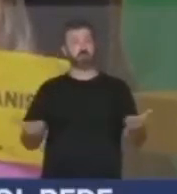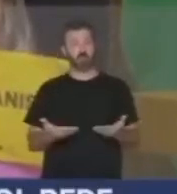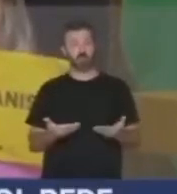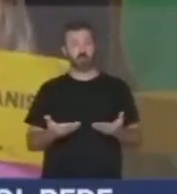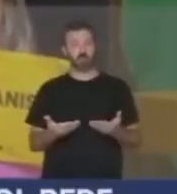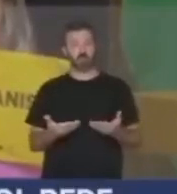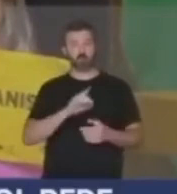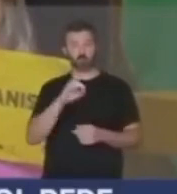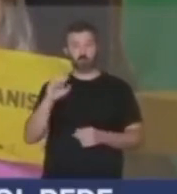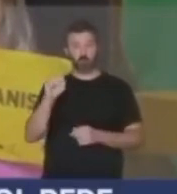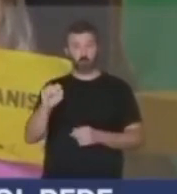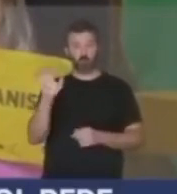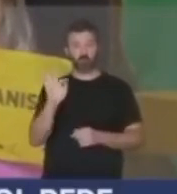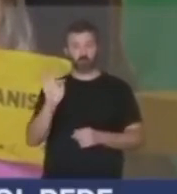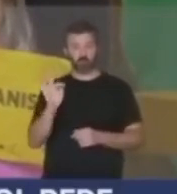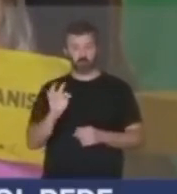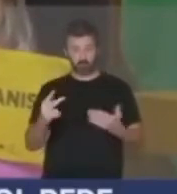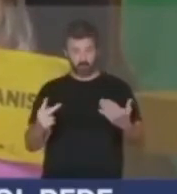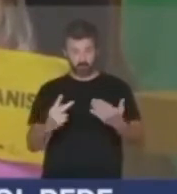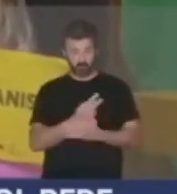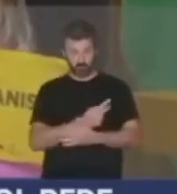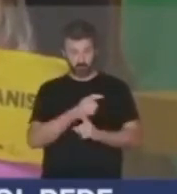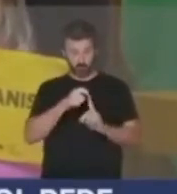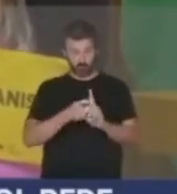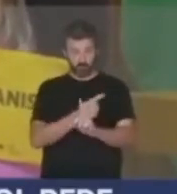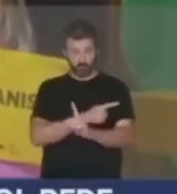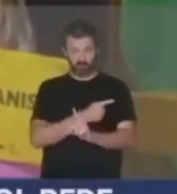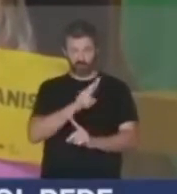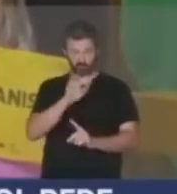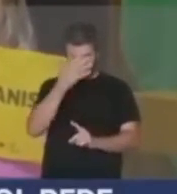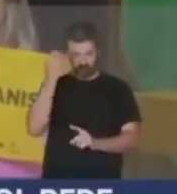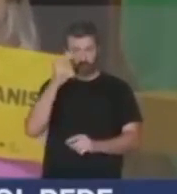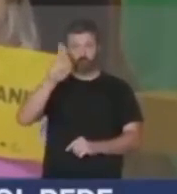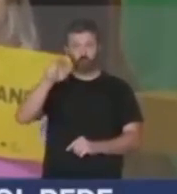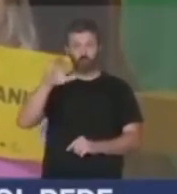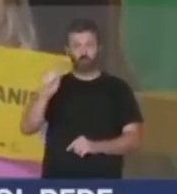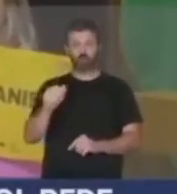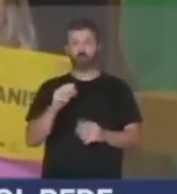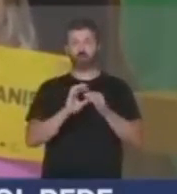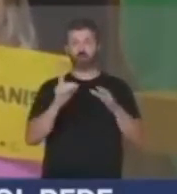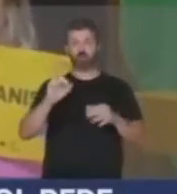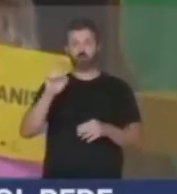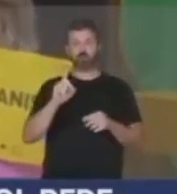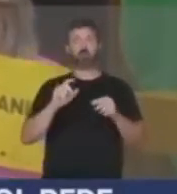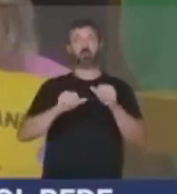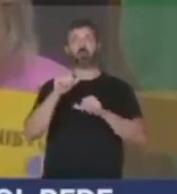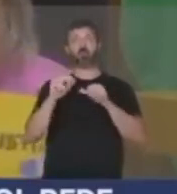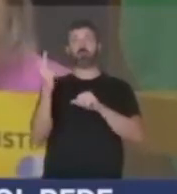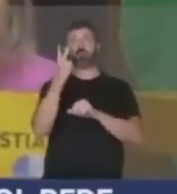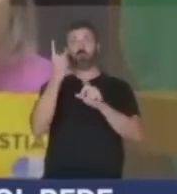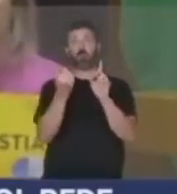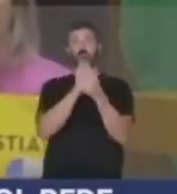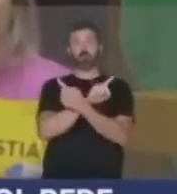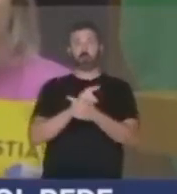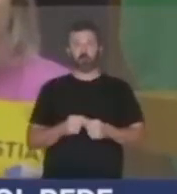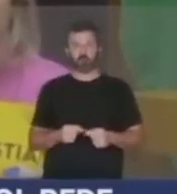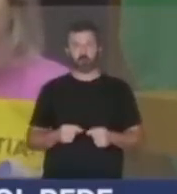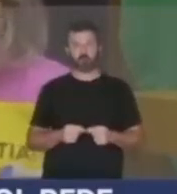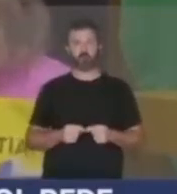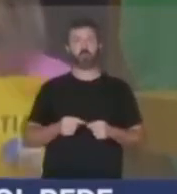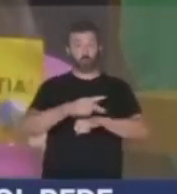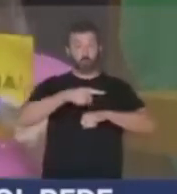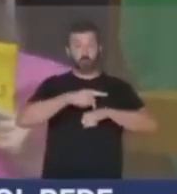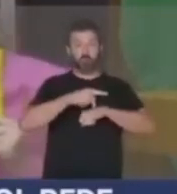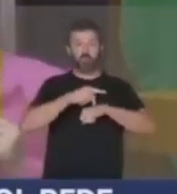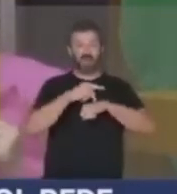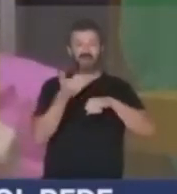nesse momento, no dia 8 de fevereiro, que o que aconteceu um mês atrás não vai ser esquecido. Nós não vamos permitir inversão de valores. Inversão de